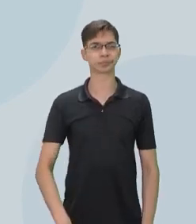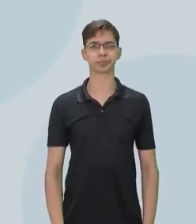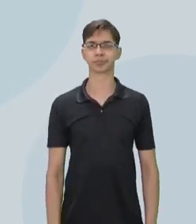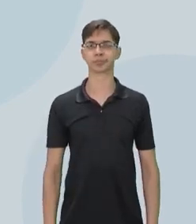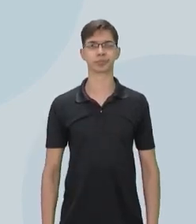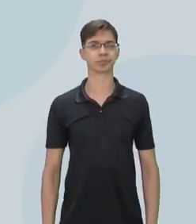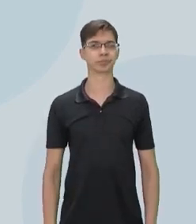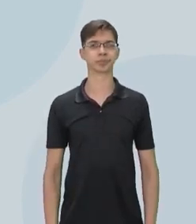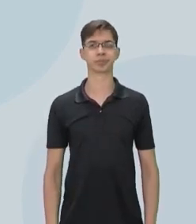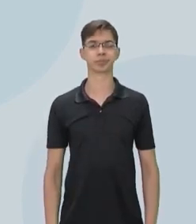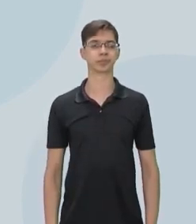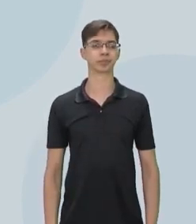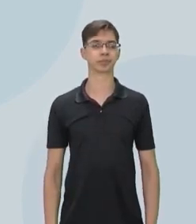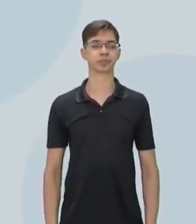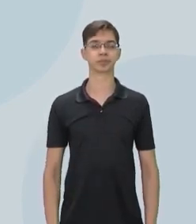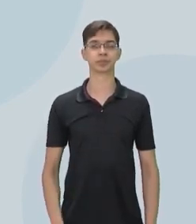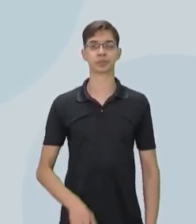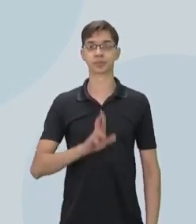Não seria.